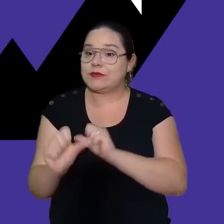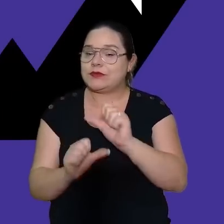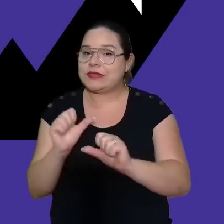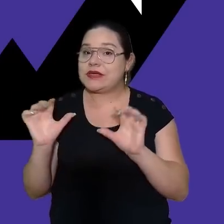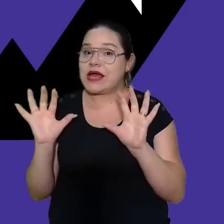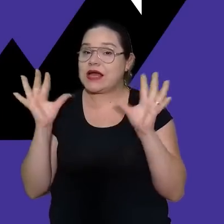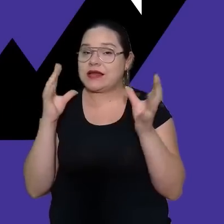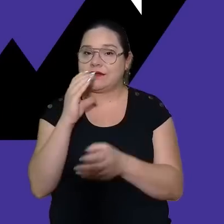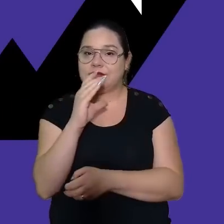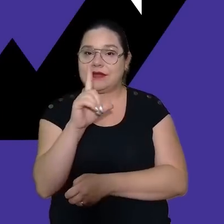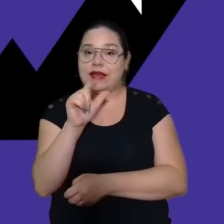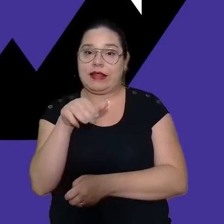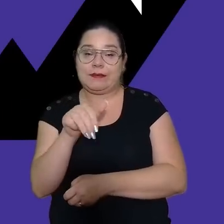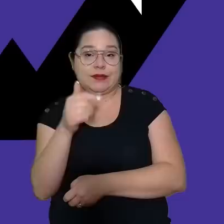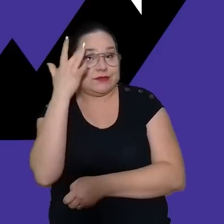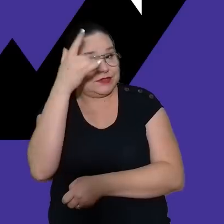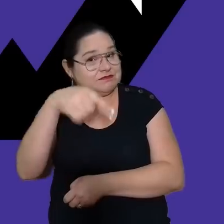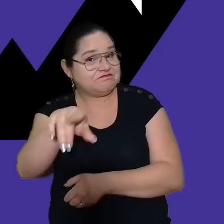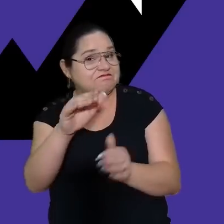concordam.